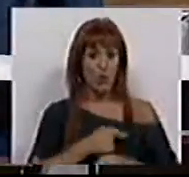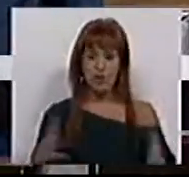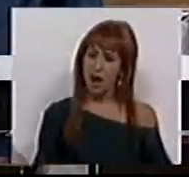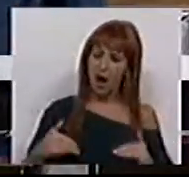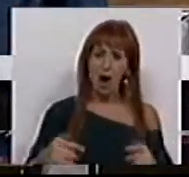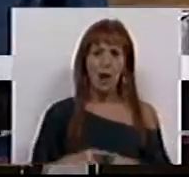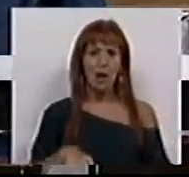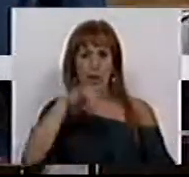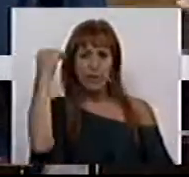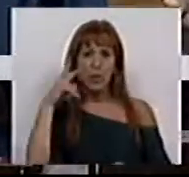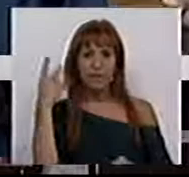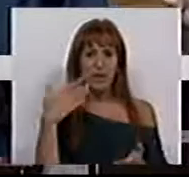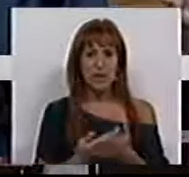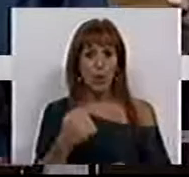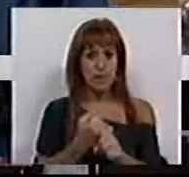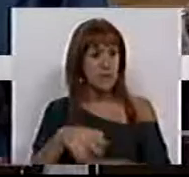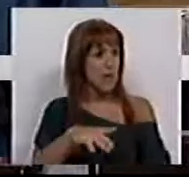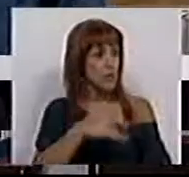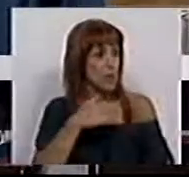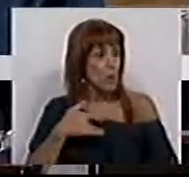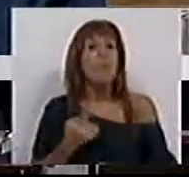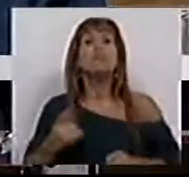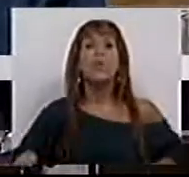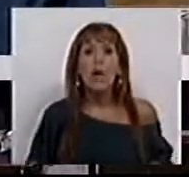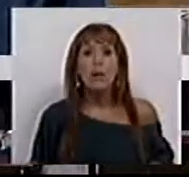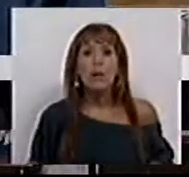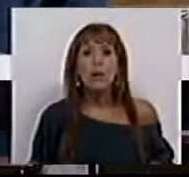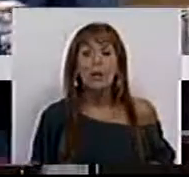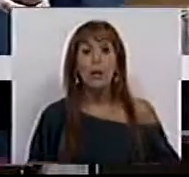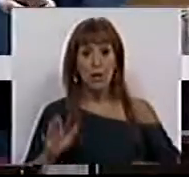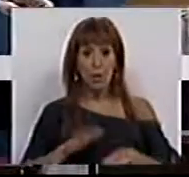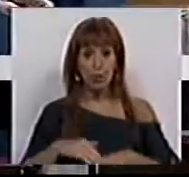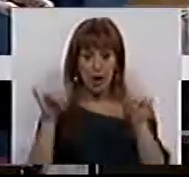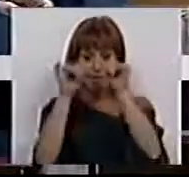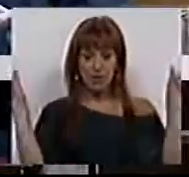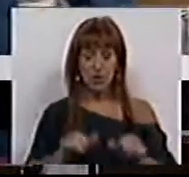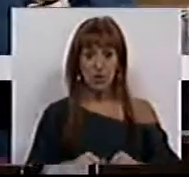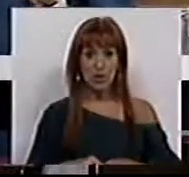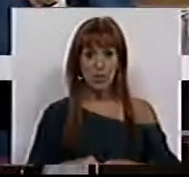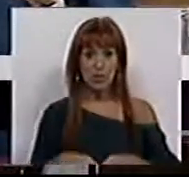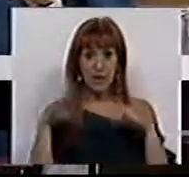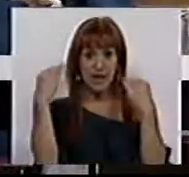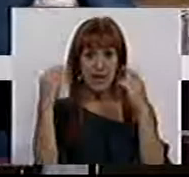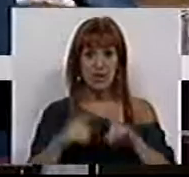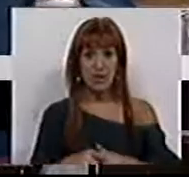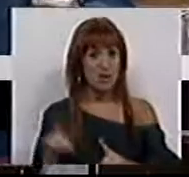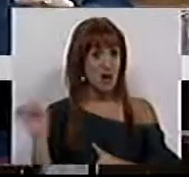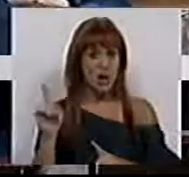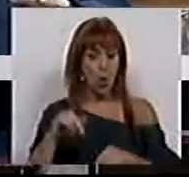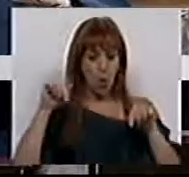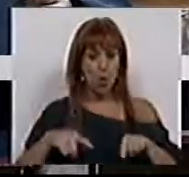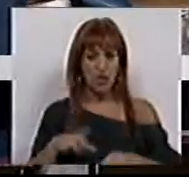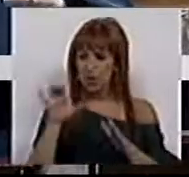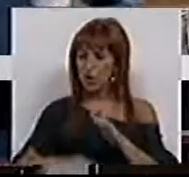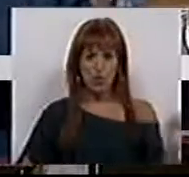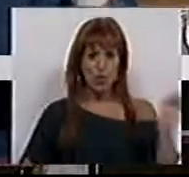atração que dificultou a vida ao Serviço Nacional de Saúde. E porquê? Porque o sistema de ensino não está hoje